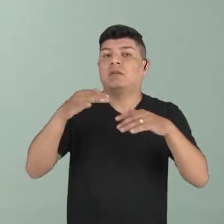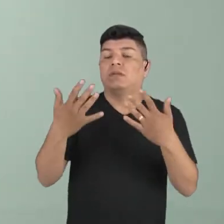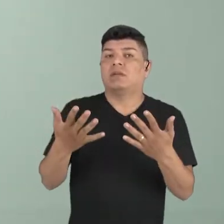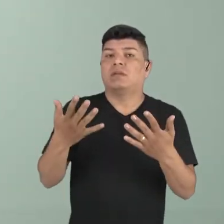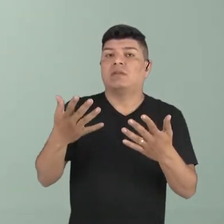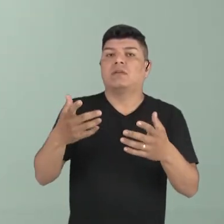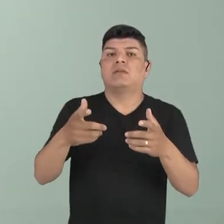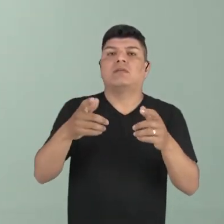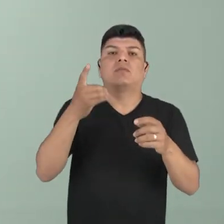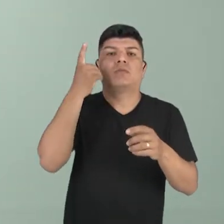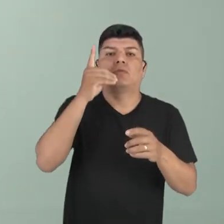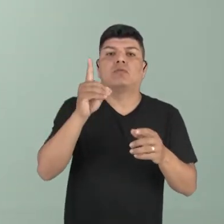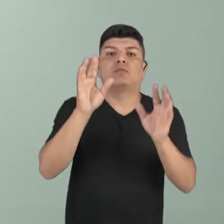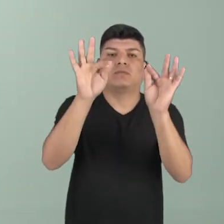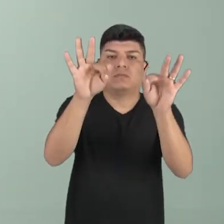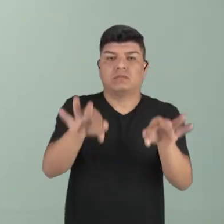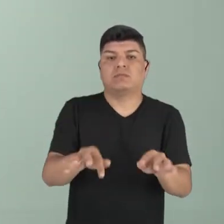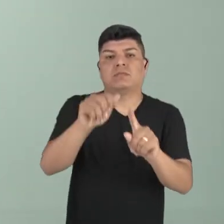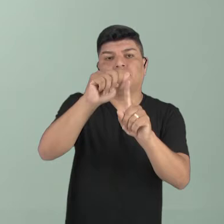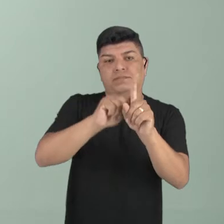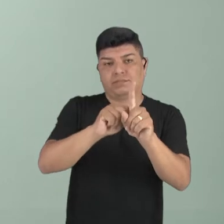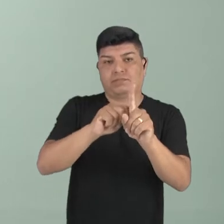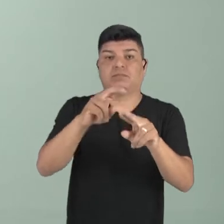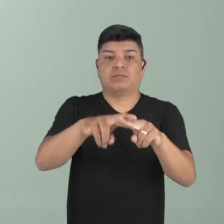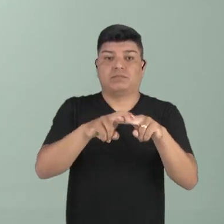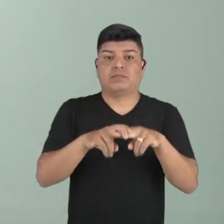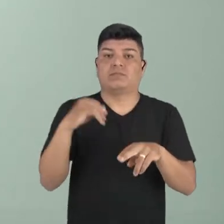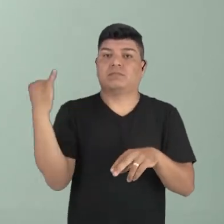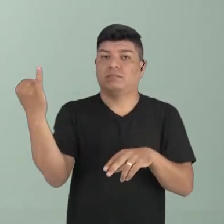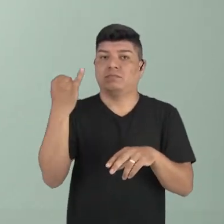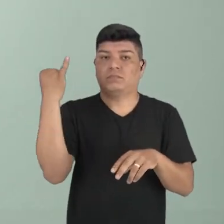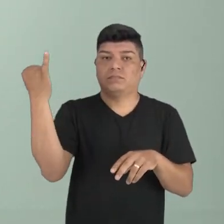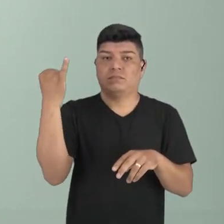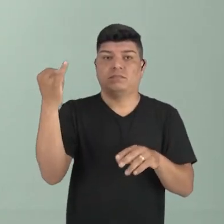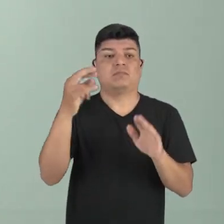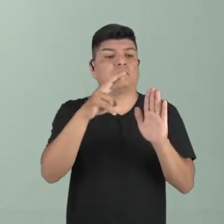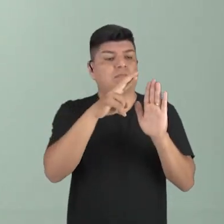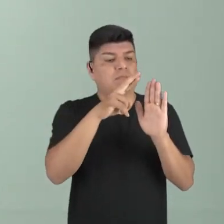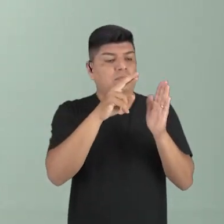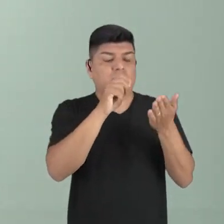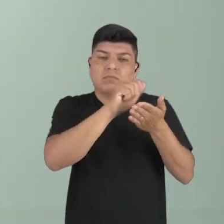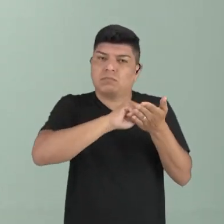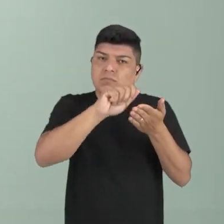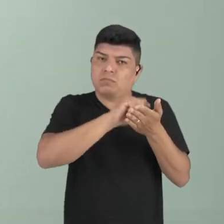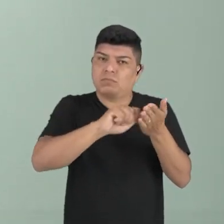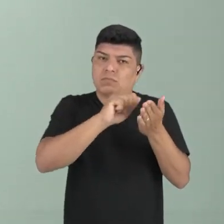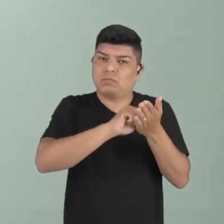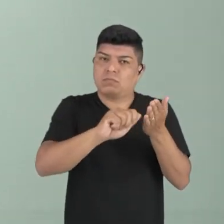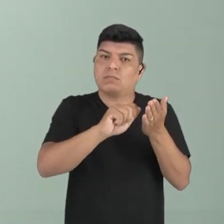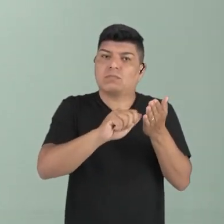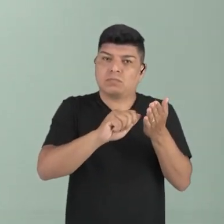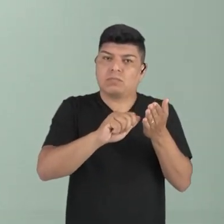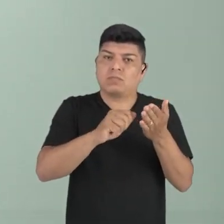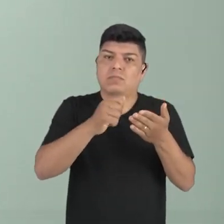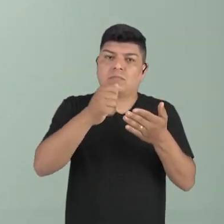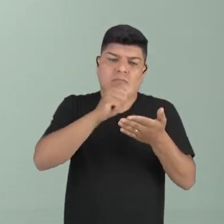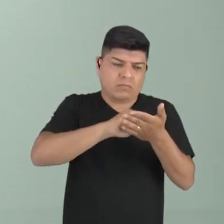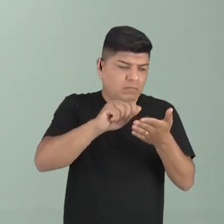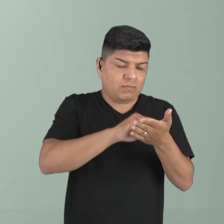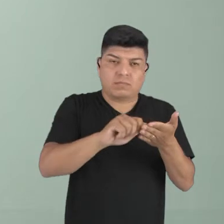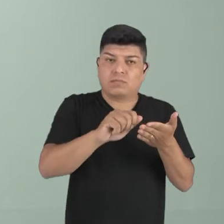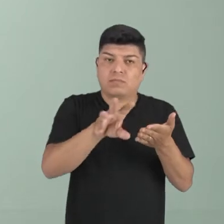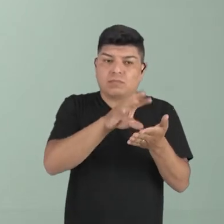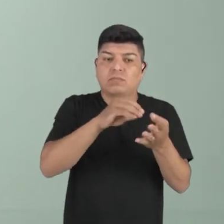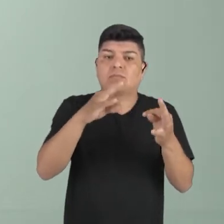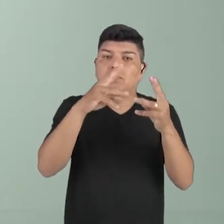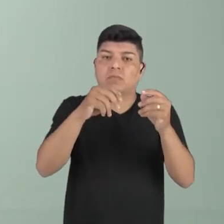quando foi a última menstruação, né? E por isso é importante que vocês tenham uma agenda e que vocês possam fazer essa anotação de quando